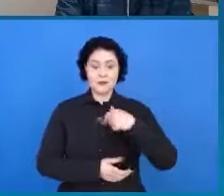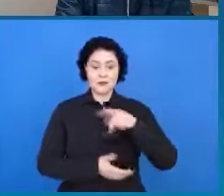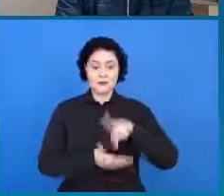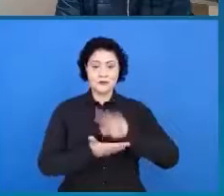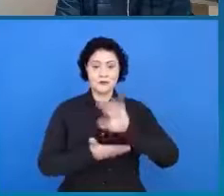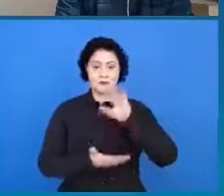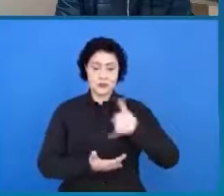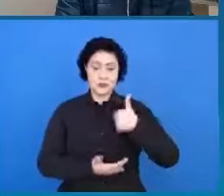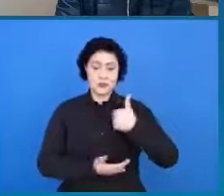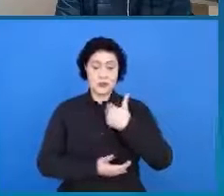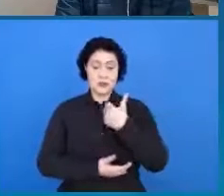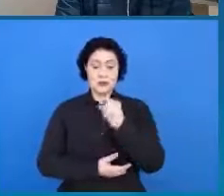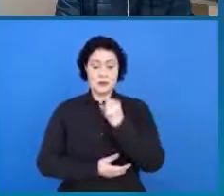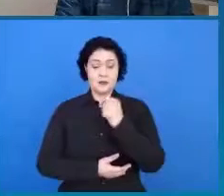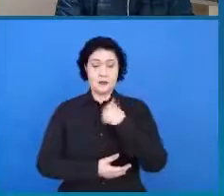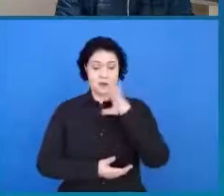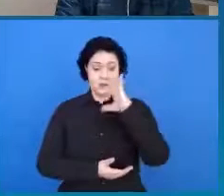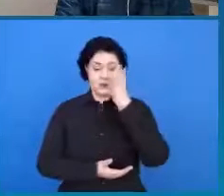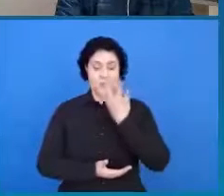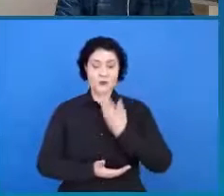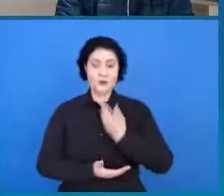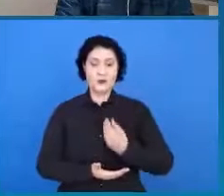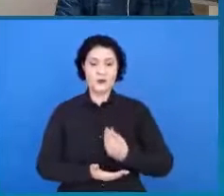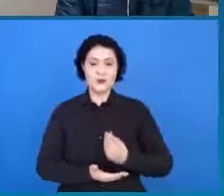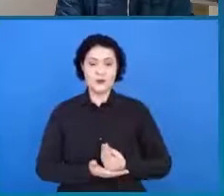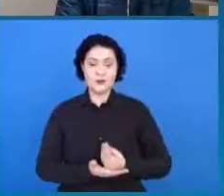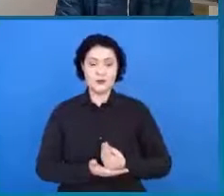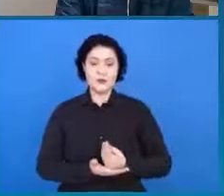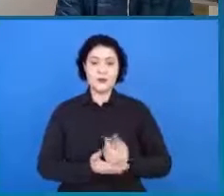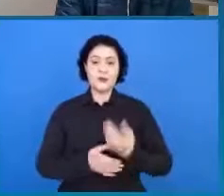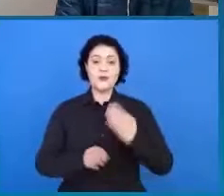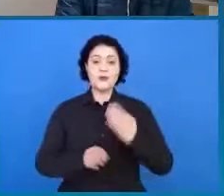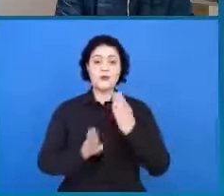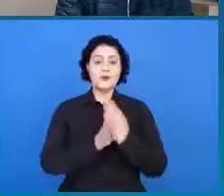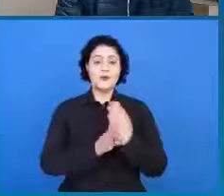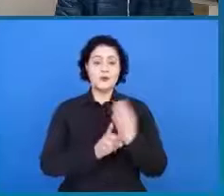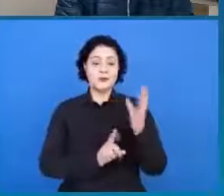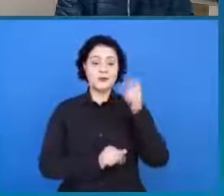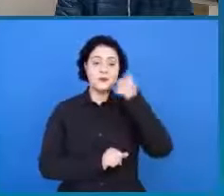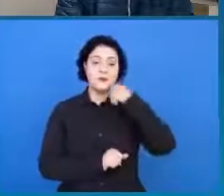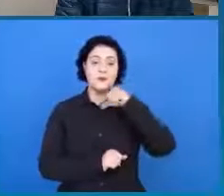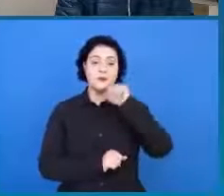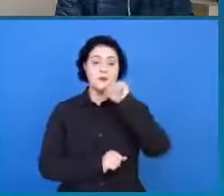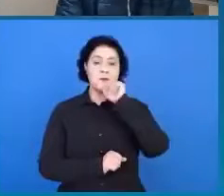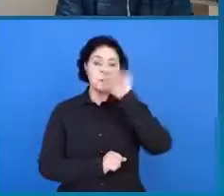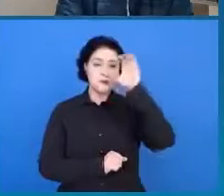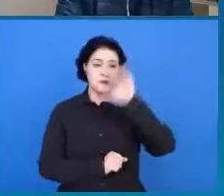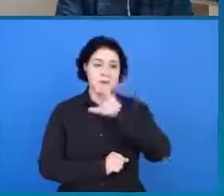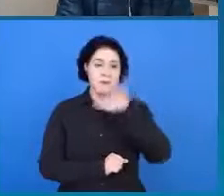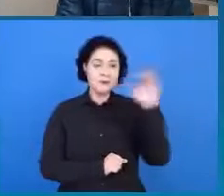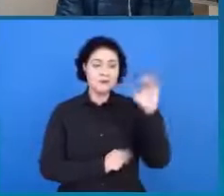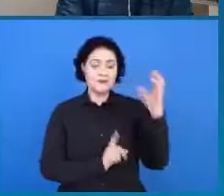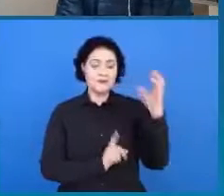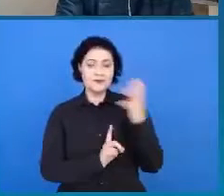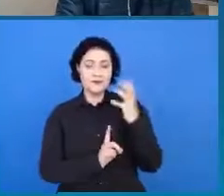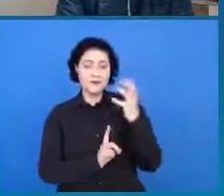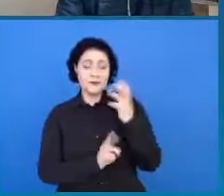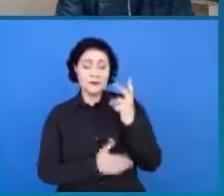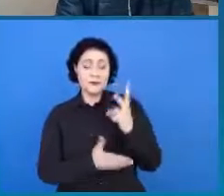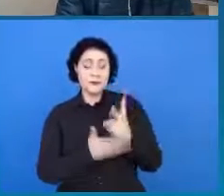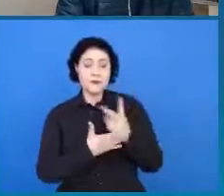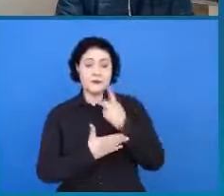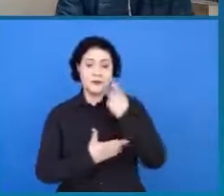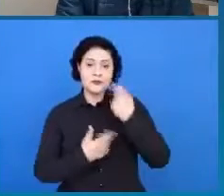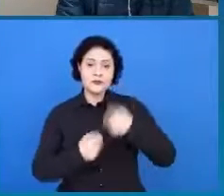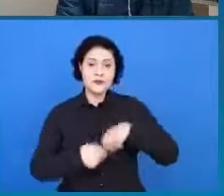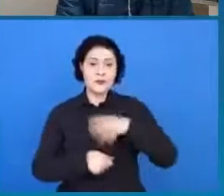espírita com 18 anos em virtude da influência da minha mãe que era católica e ela sempre me disse